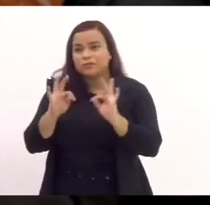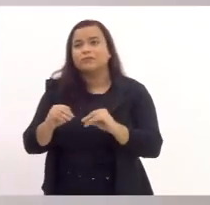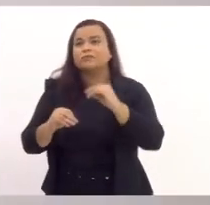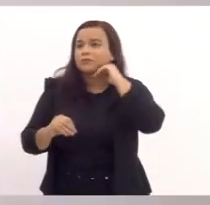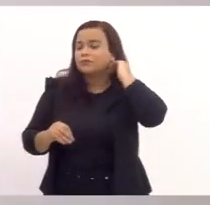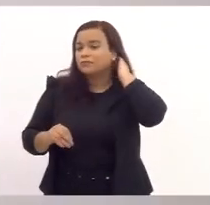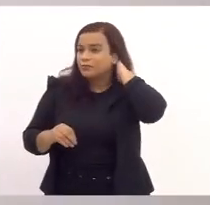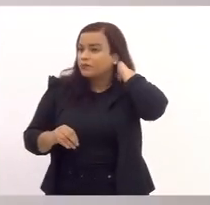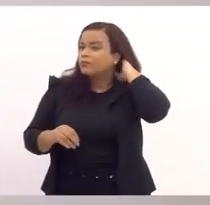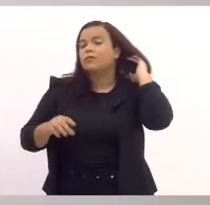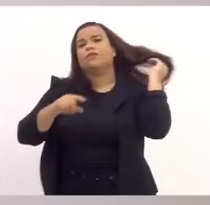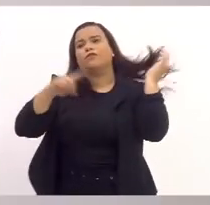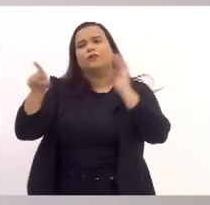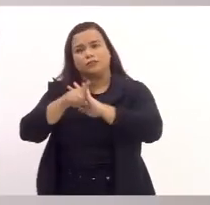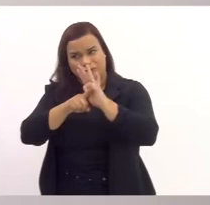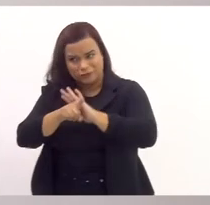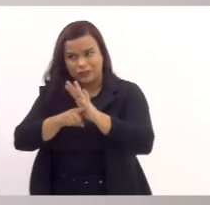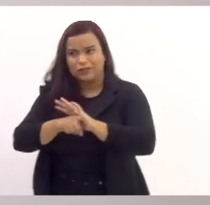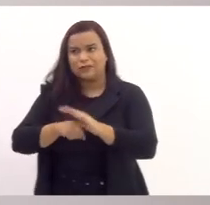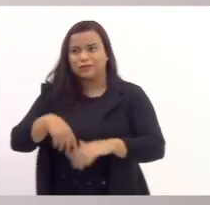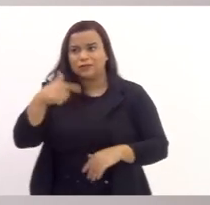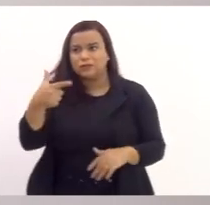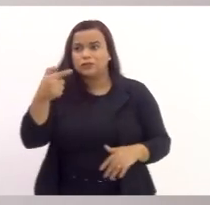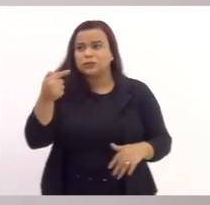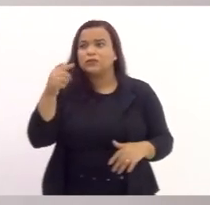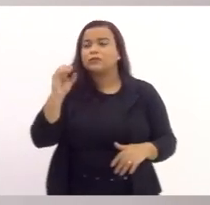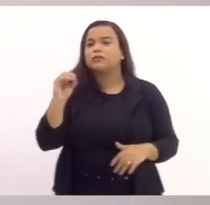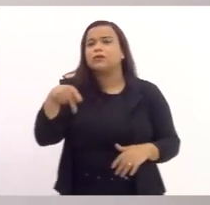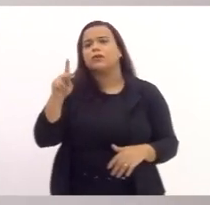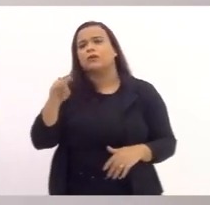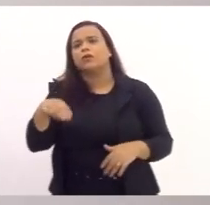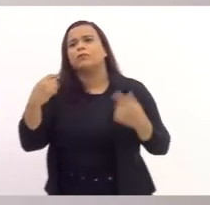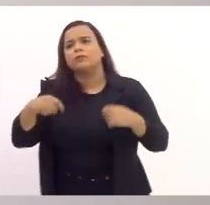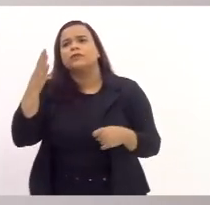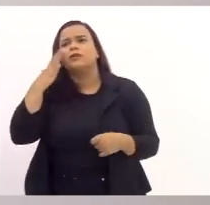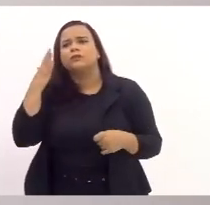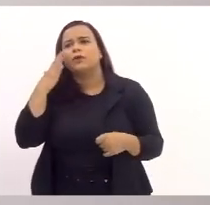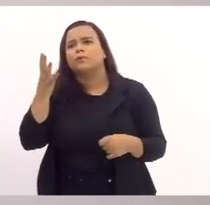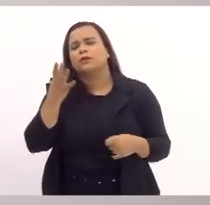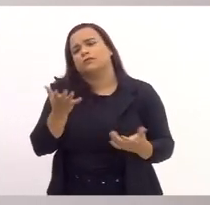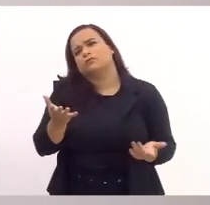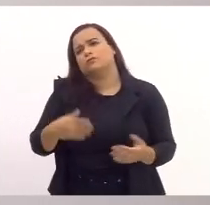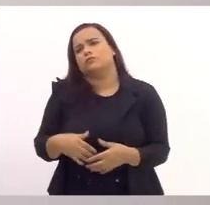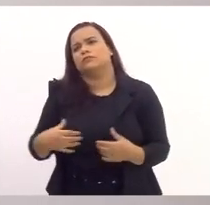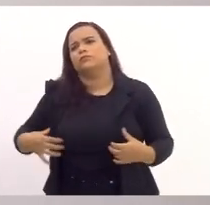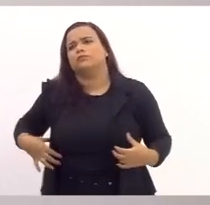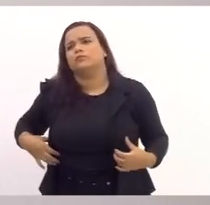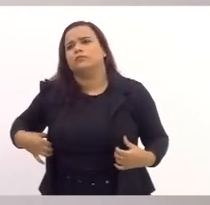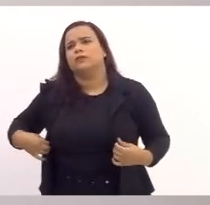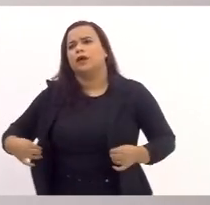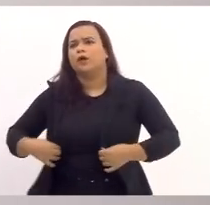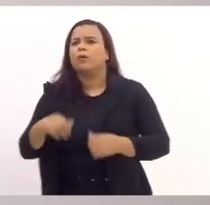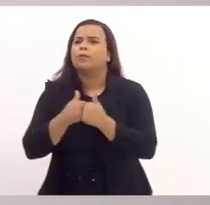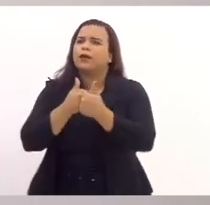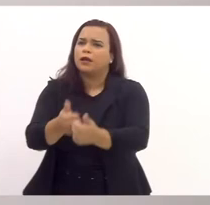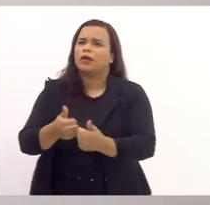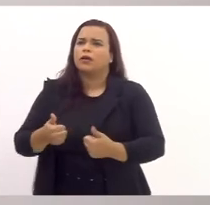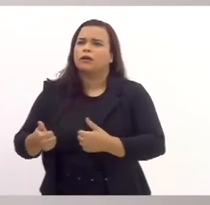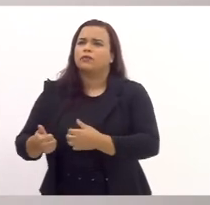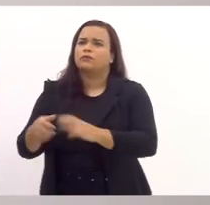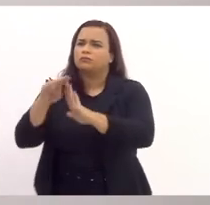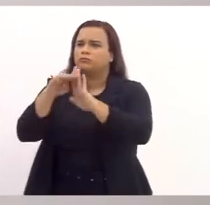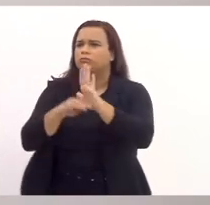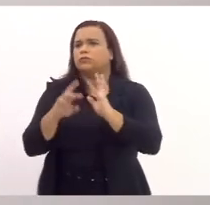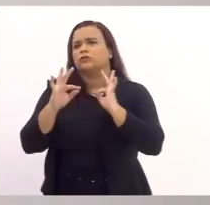vocês fiscalizam os 270 quilômetros da malha ferroviária, deveria ter, né? Entendi. O acompanhamento, o levantamento de todos